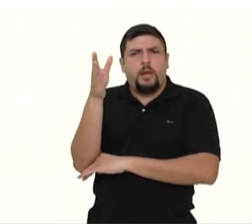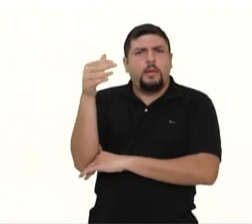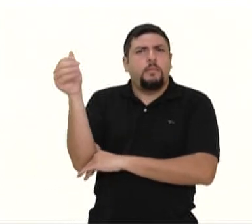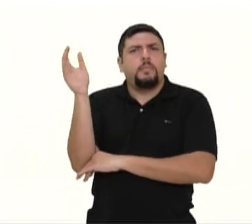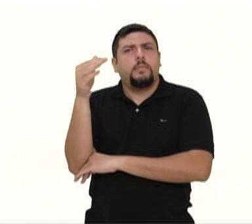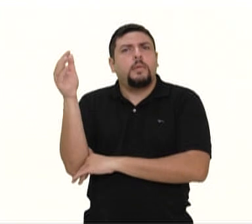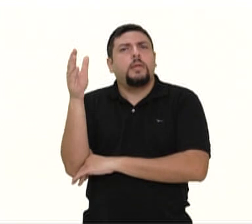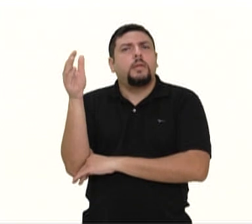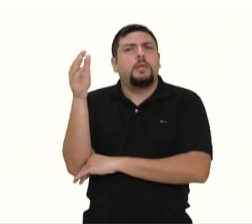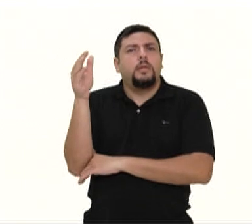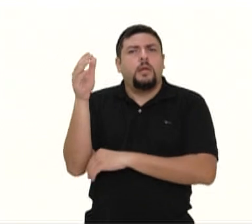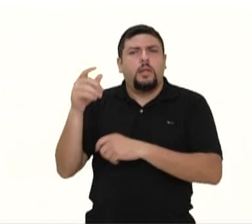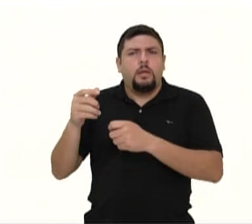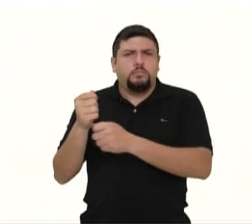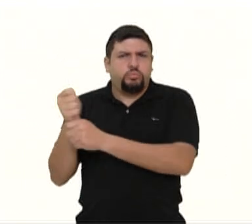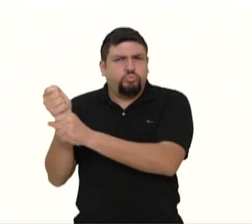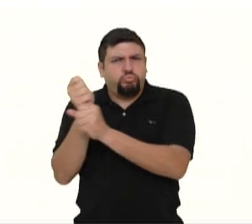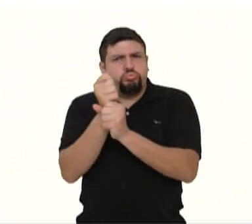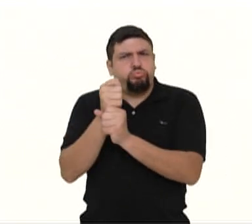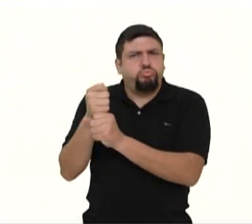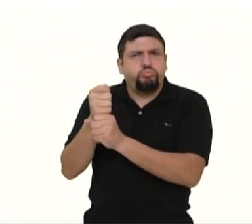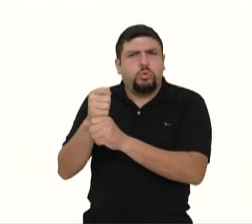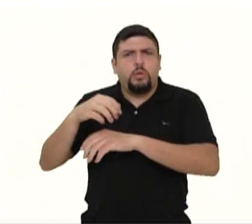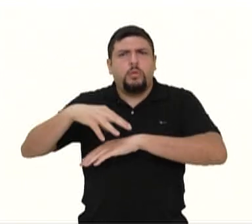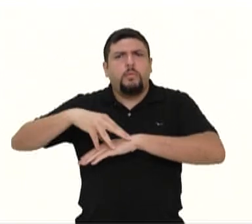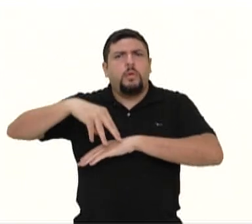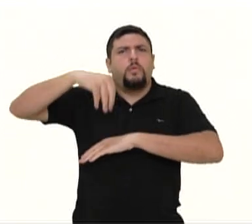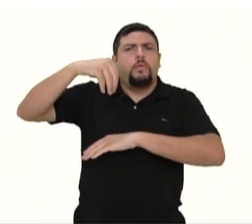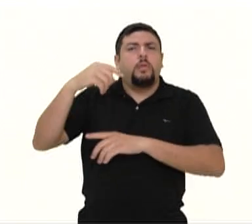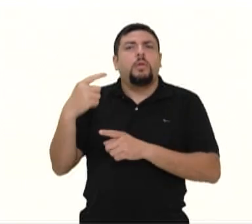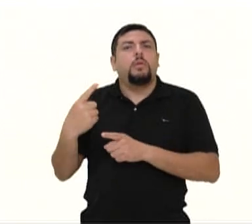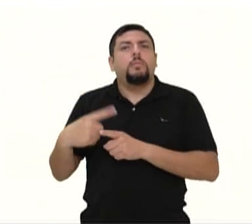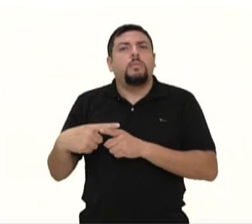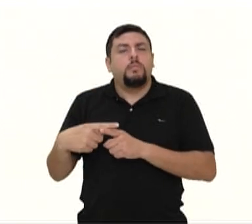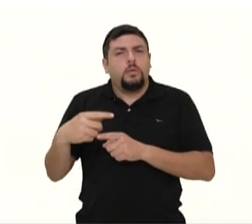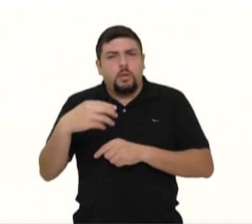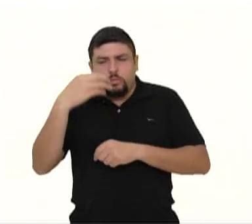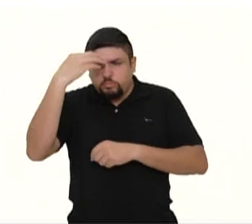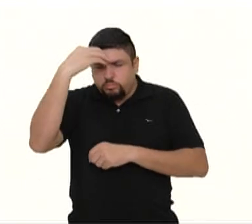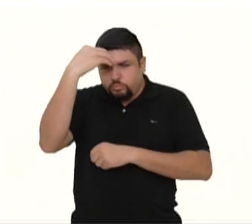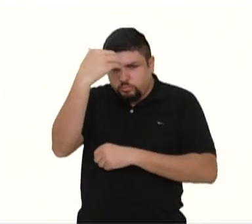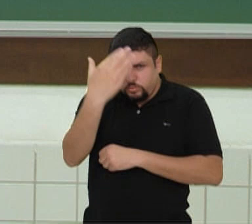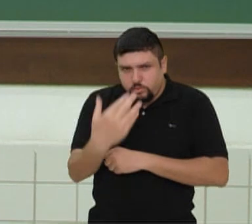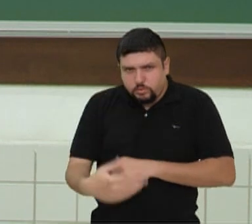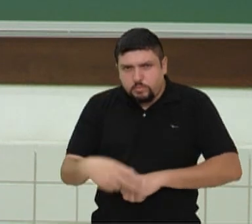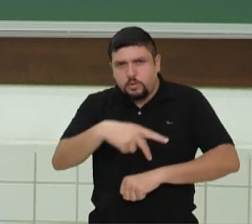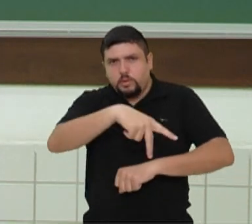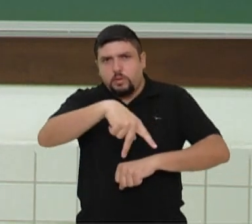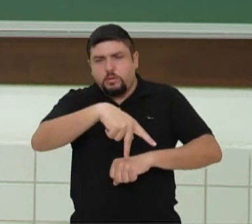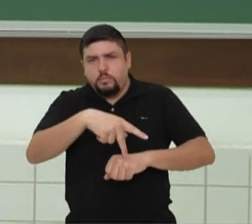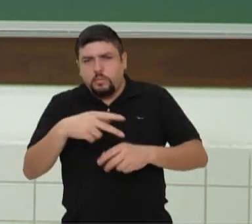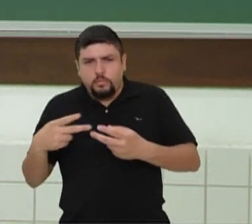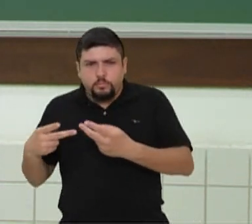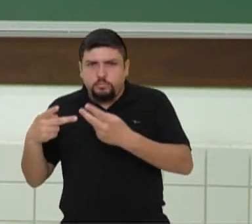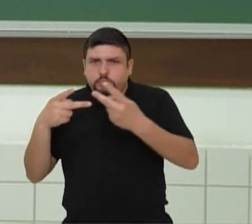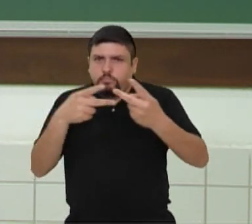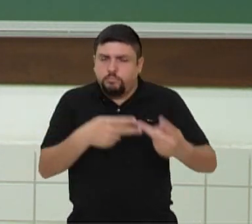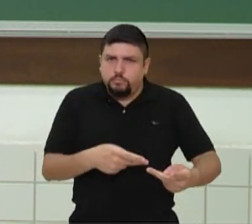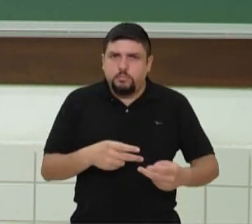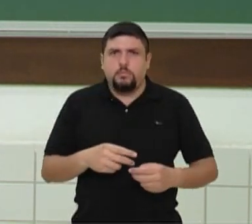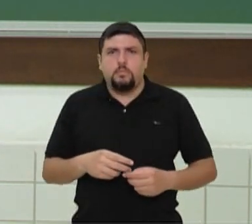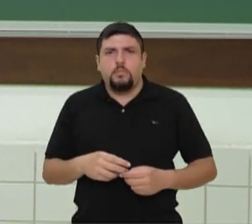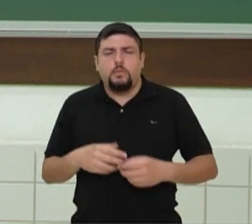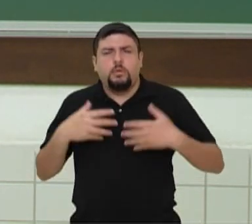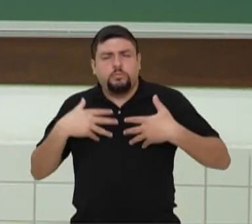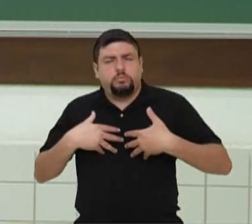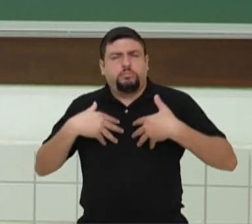da Suécia. Fizeram isso em homenagem ao país anfitrião. O ufanismo brasileiro não significa um orgulho arrogante. O